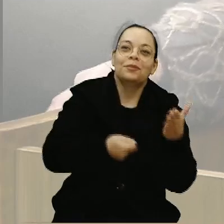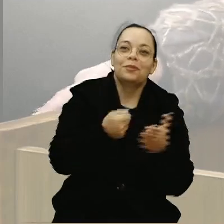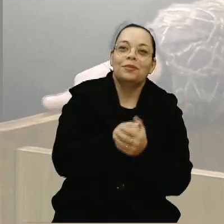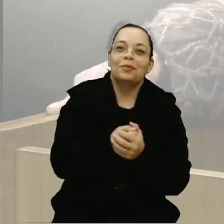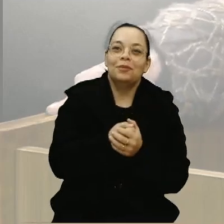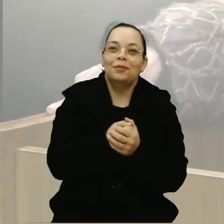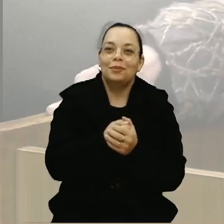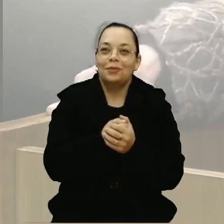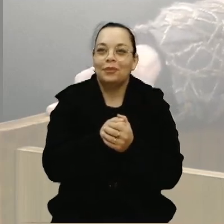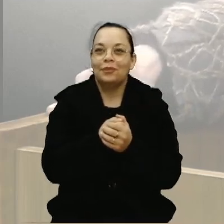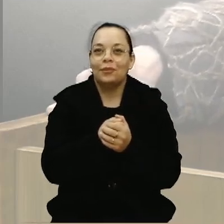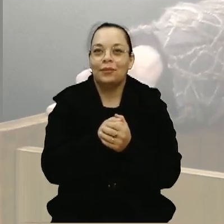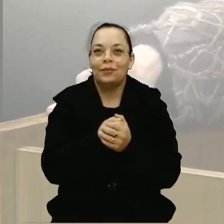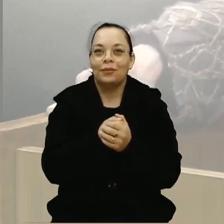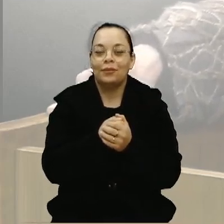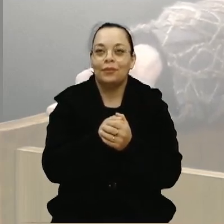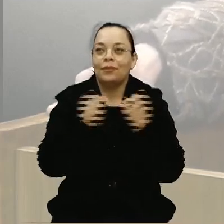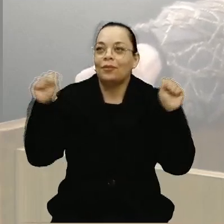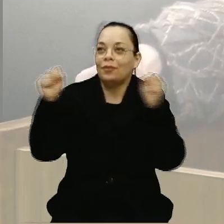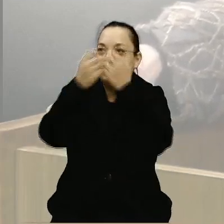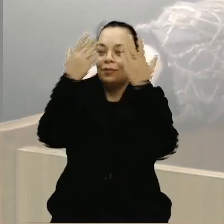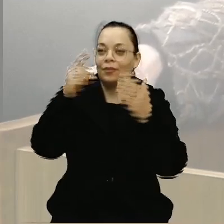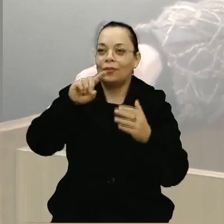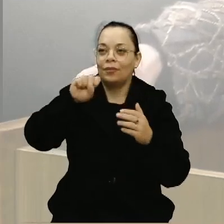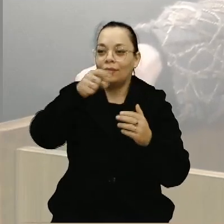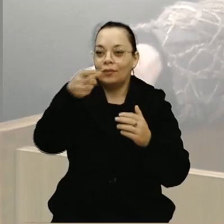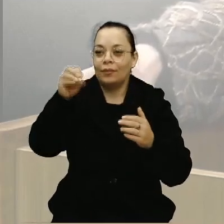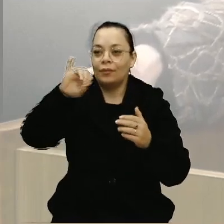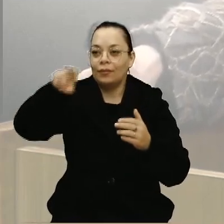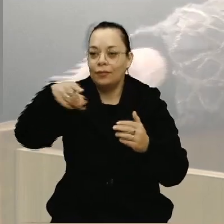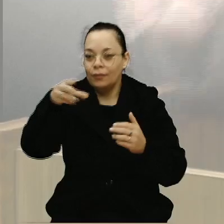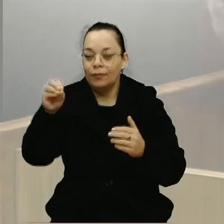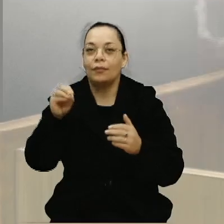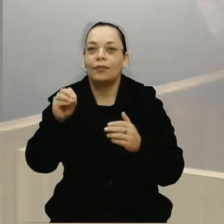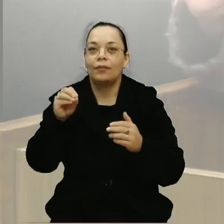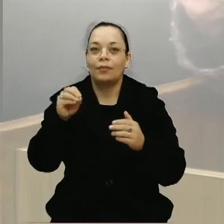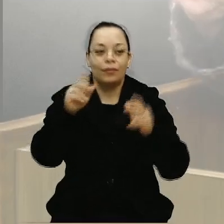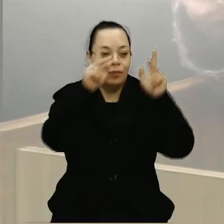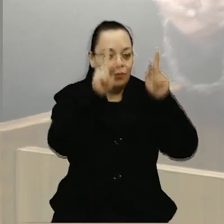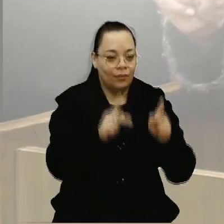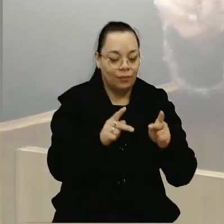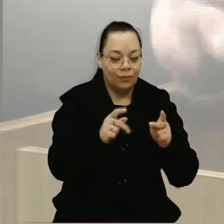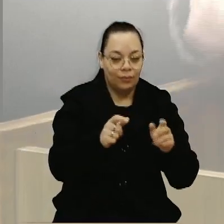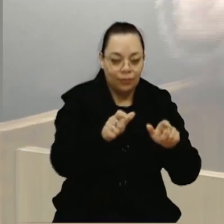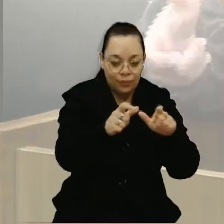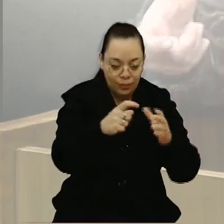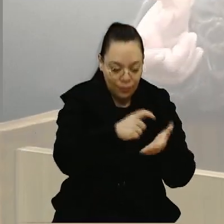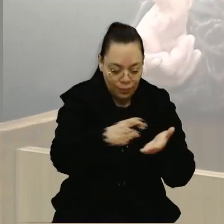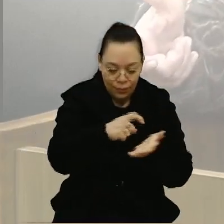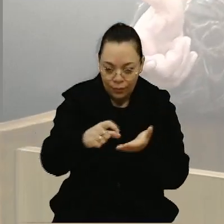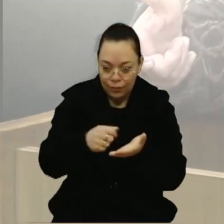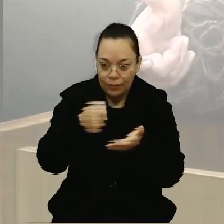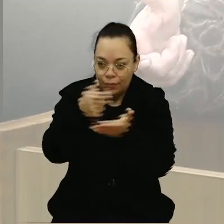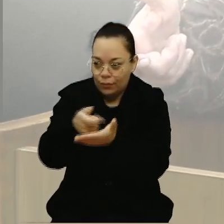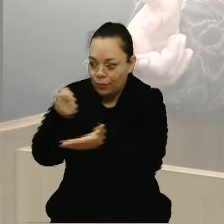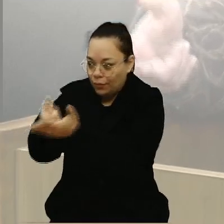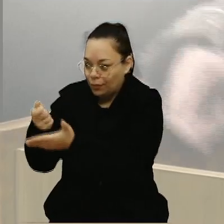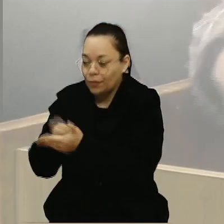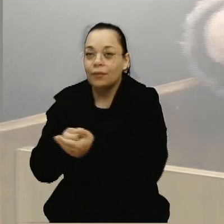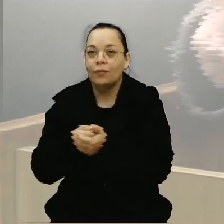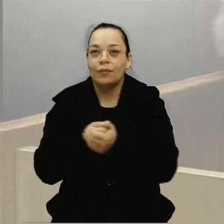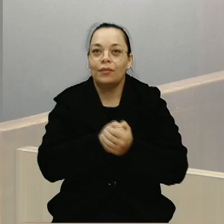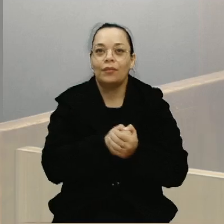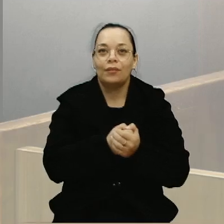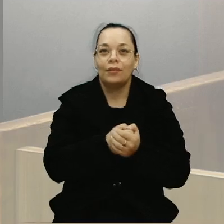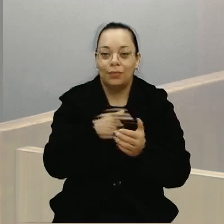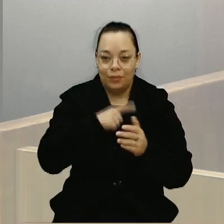A gente teve na festa lá em São João, o pessoal chegava a dar um talão de rifa para quem votasse, né? Porque tinha